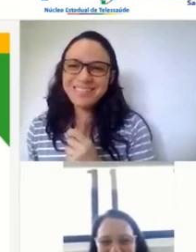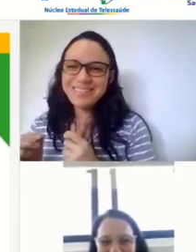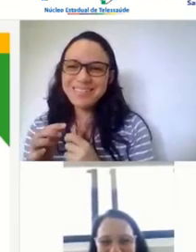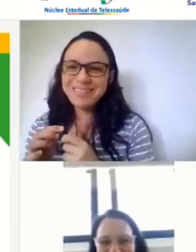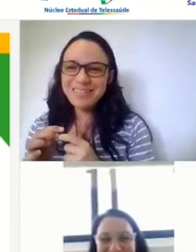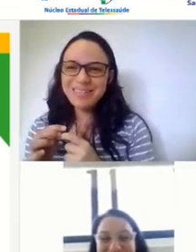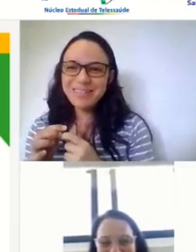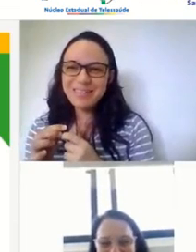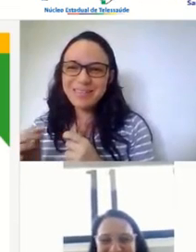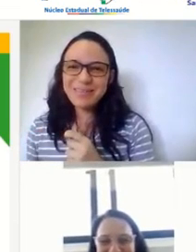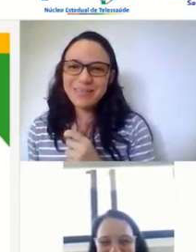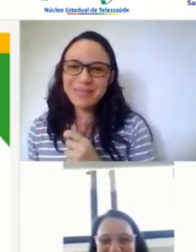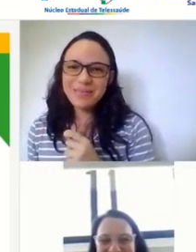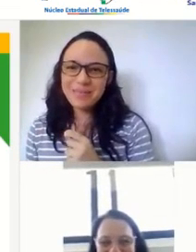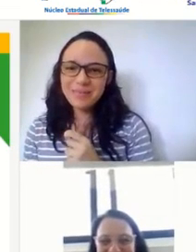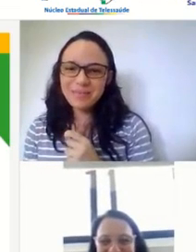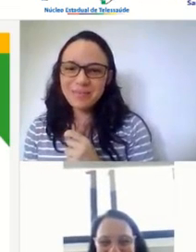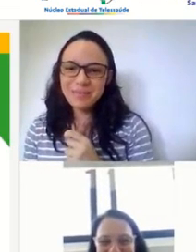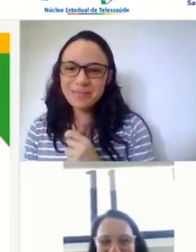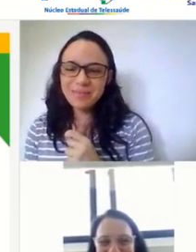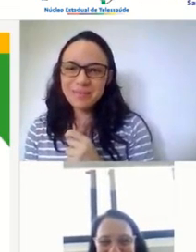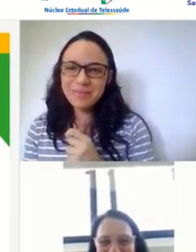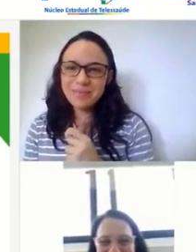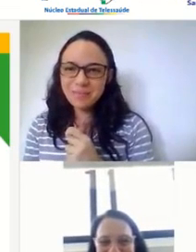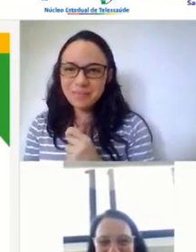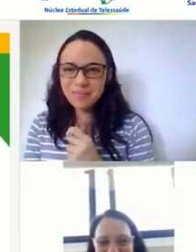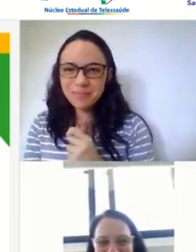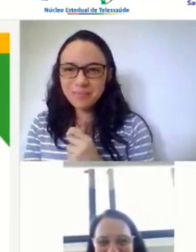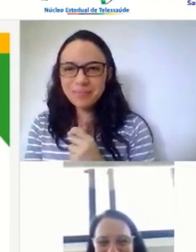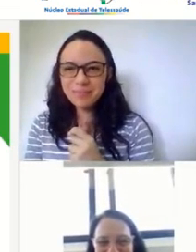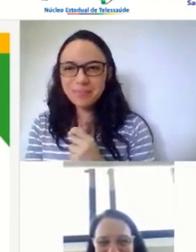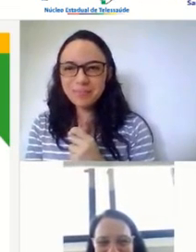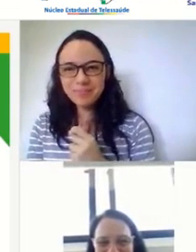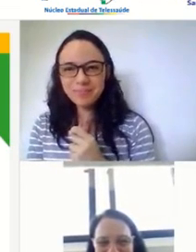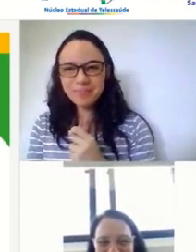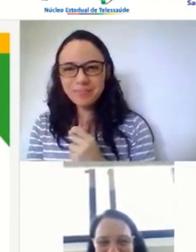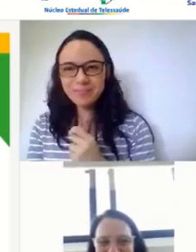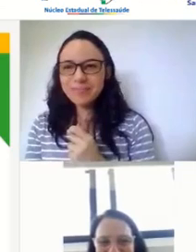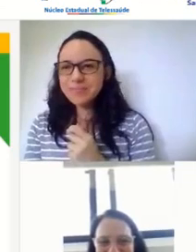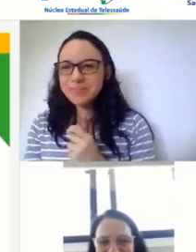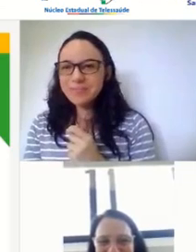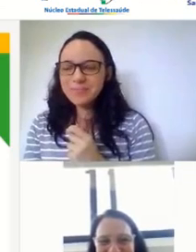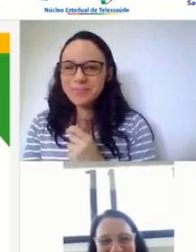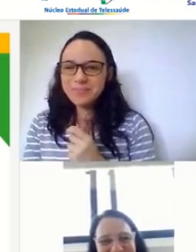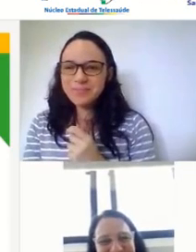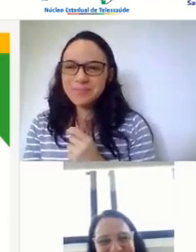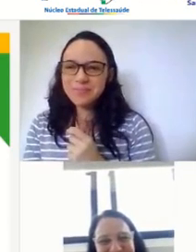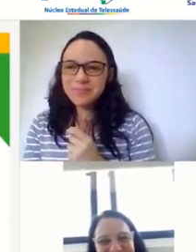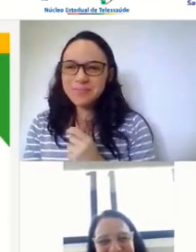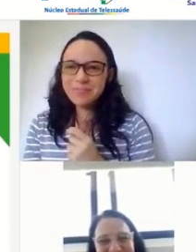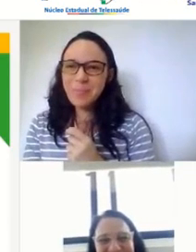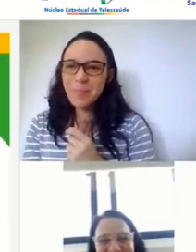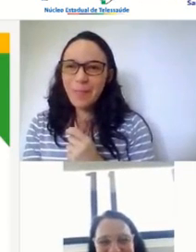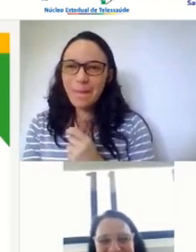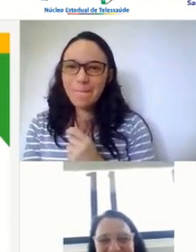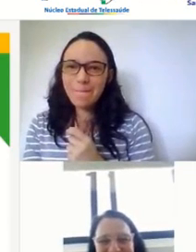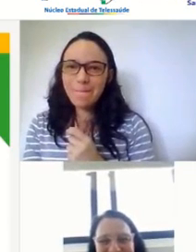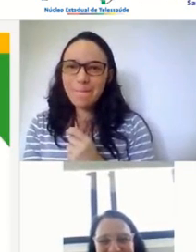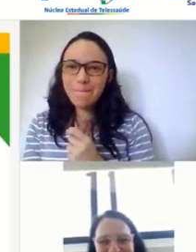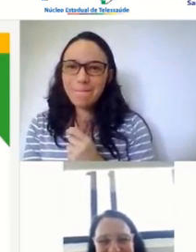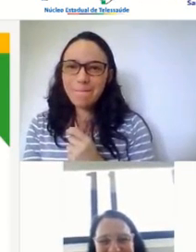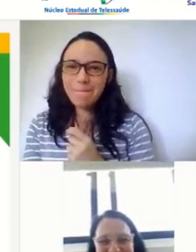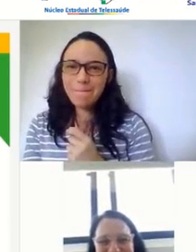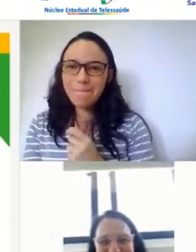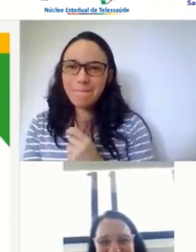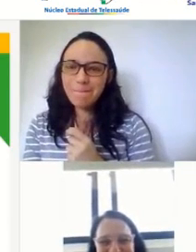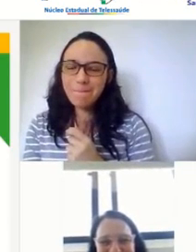meio dele eu não colação de grau foi a minha professora homenageada fique também e me